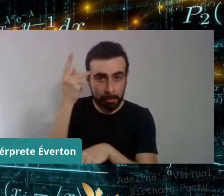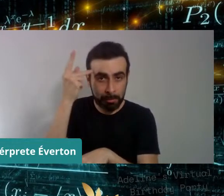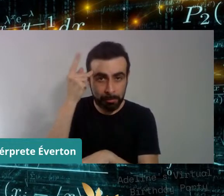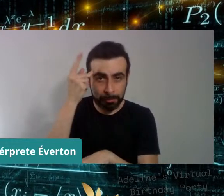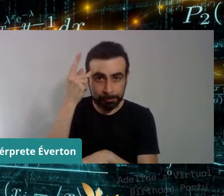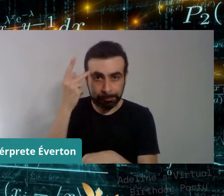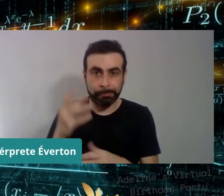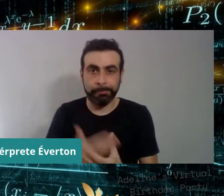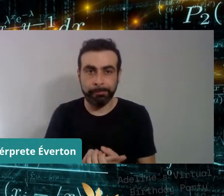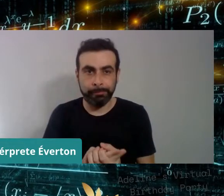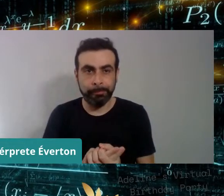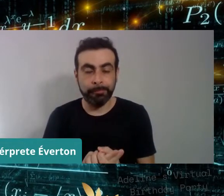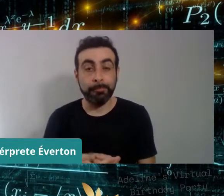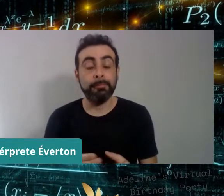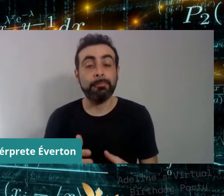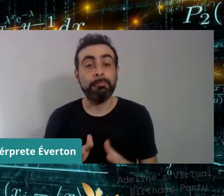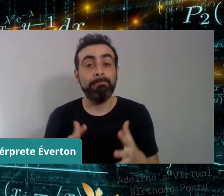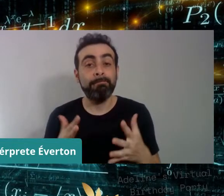Enfim,